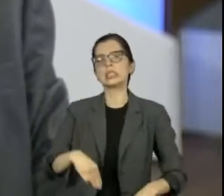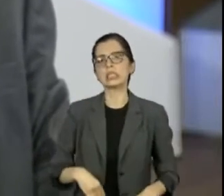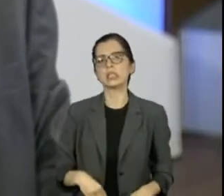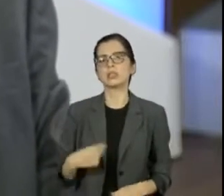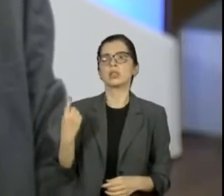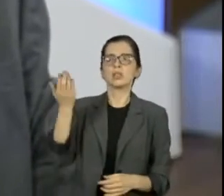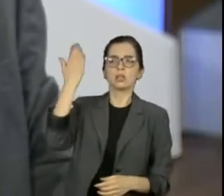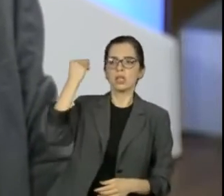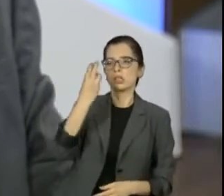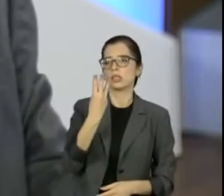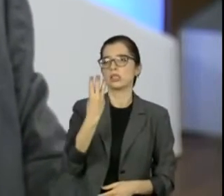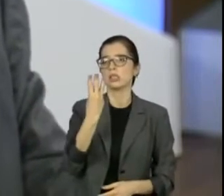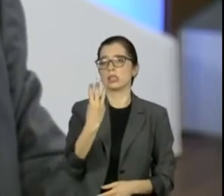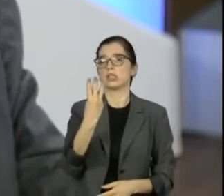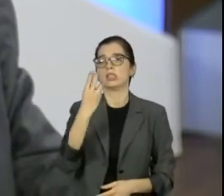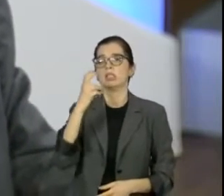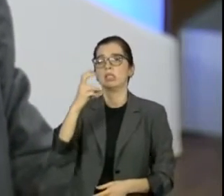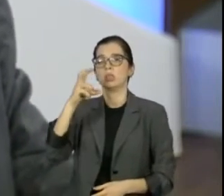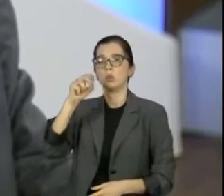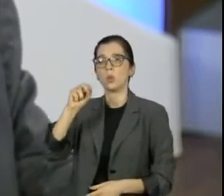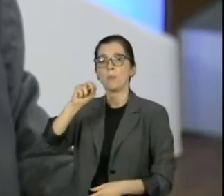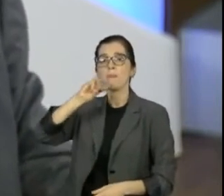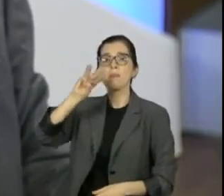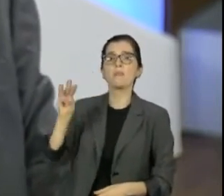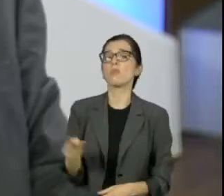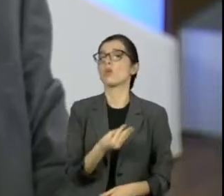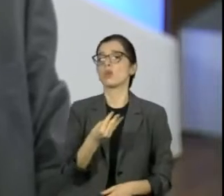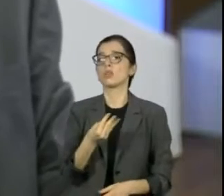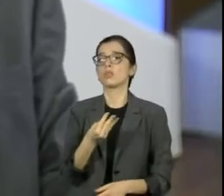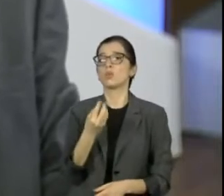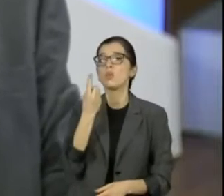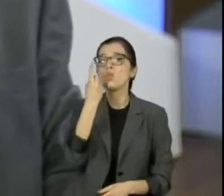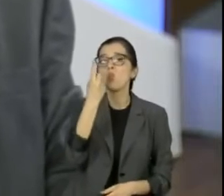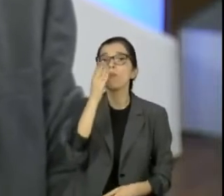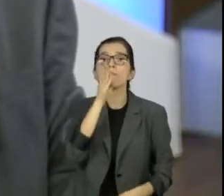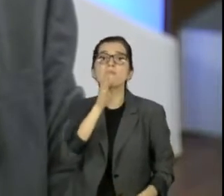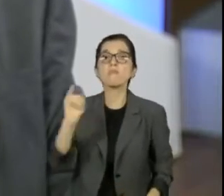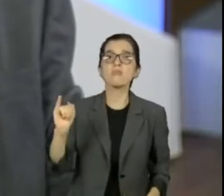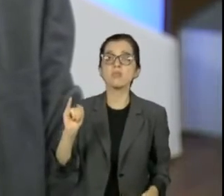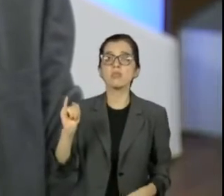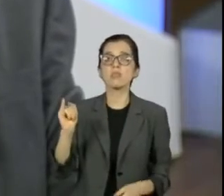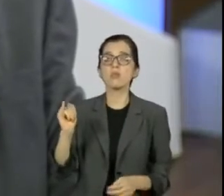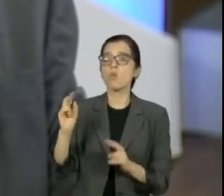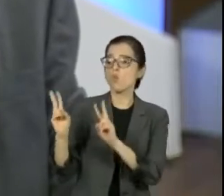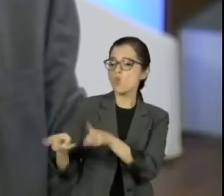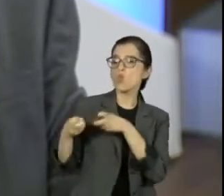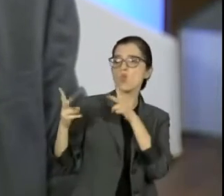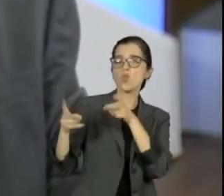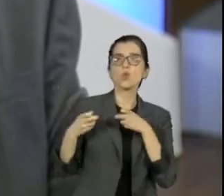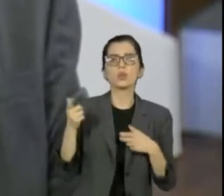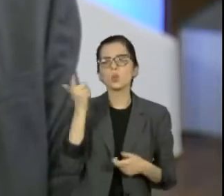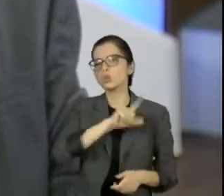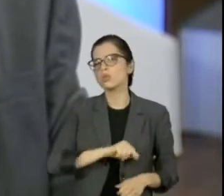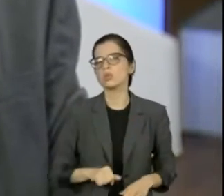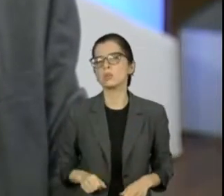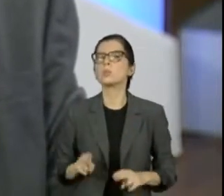ano para 1,2 bilhão, né, nessa briga que nós compramos. Praticamente foi, modéstia à parte, eu e o Dr.